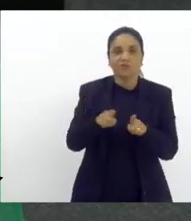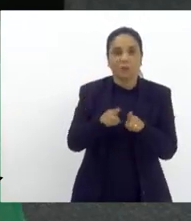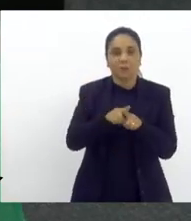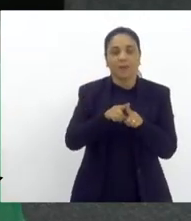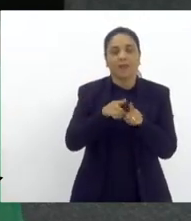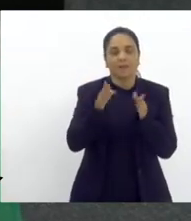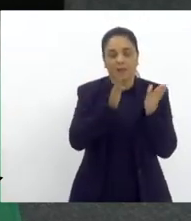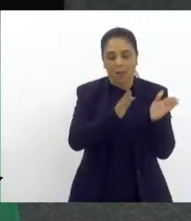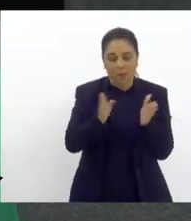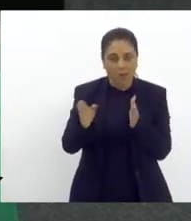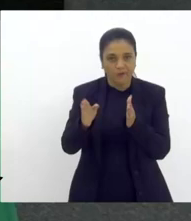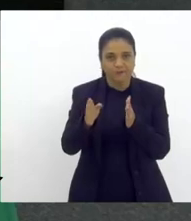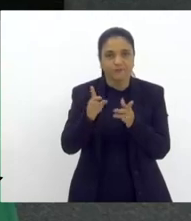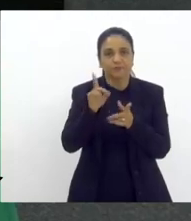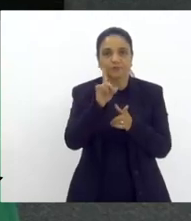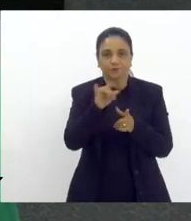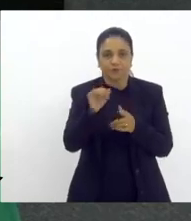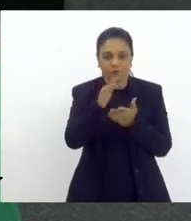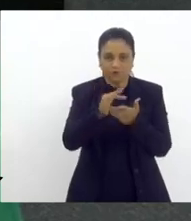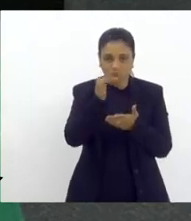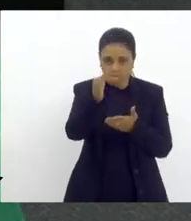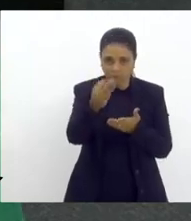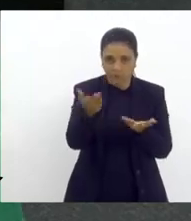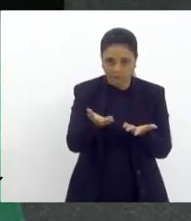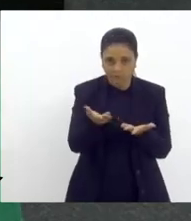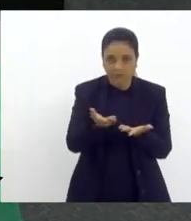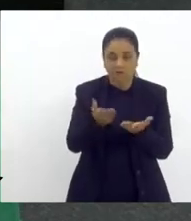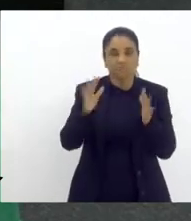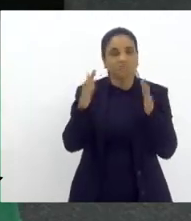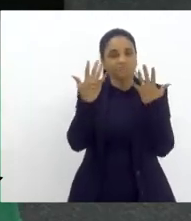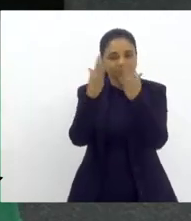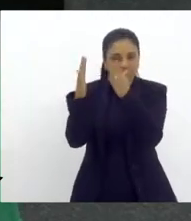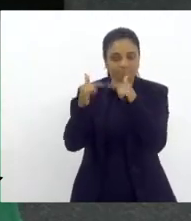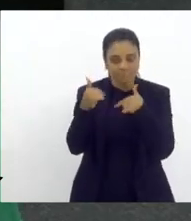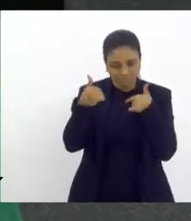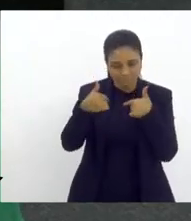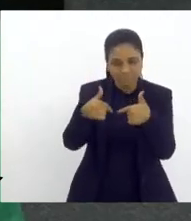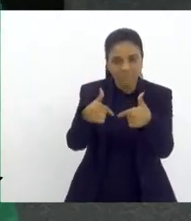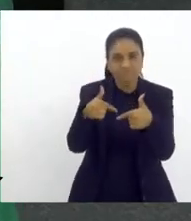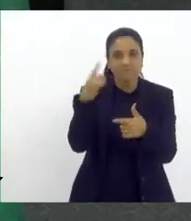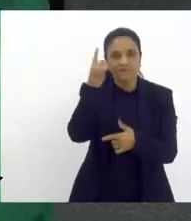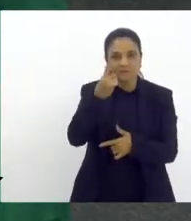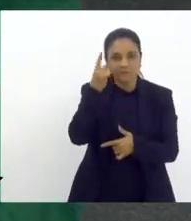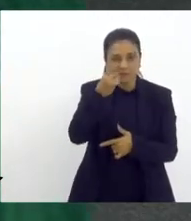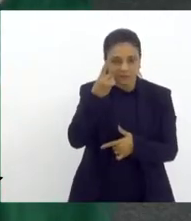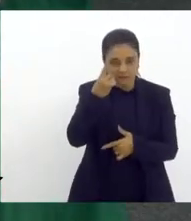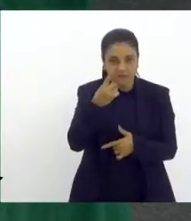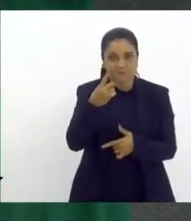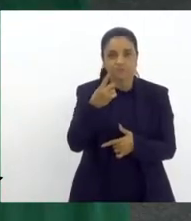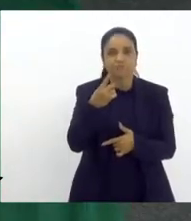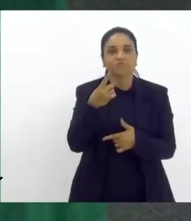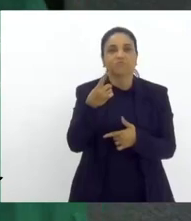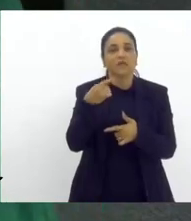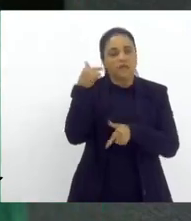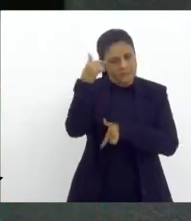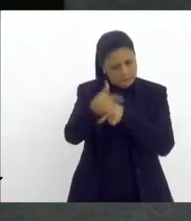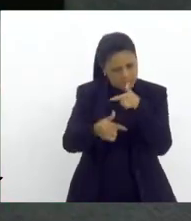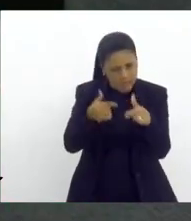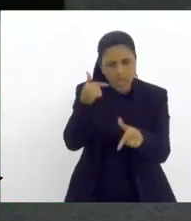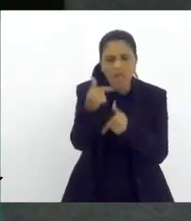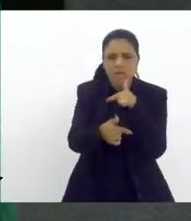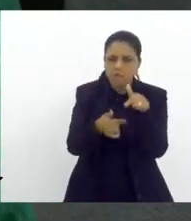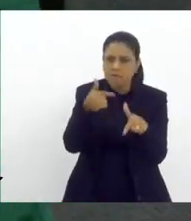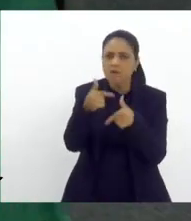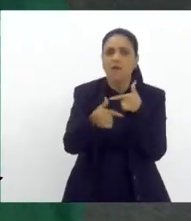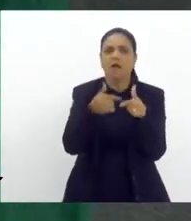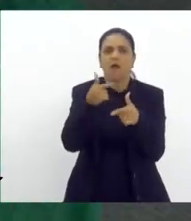para futuro e saudar e celebrar a iniciativa dos colegas deputados a gente tem que trabalhar muito para